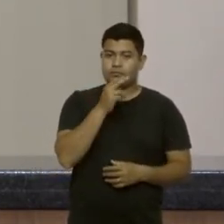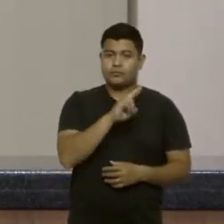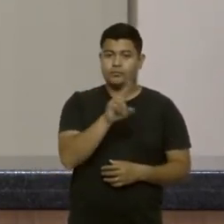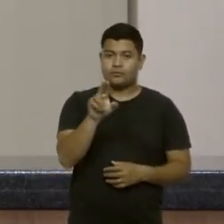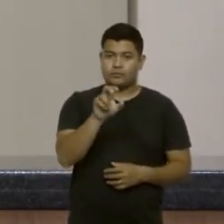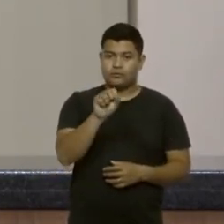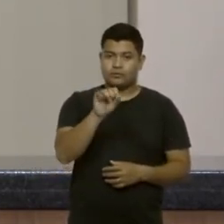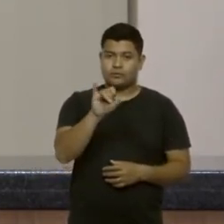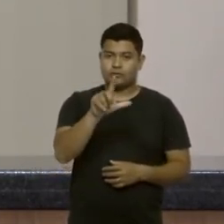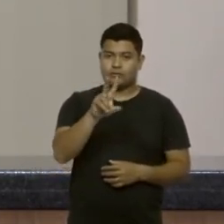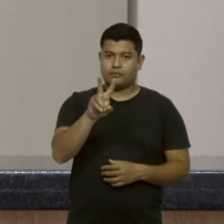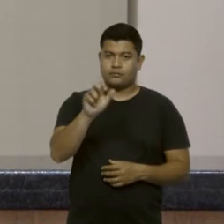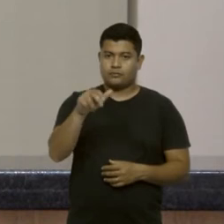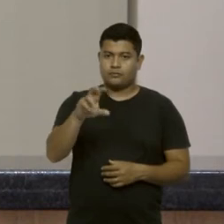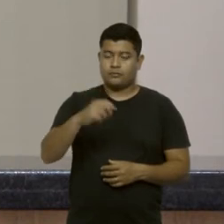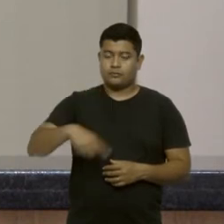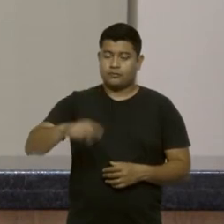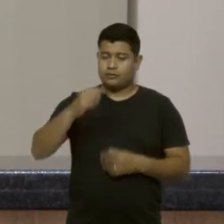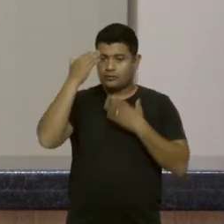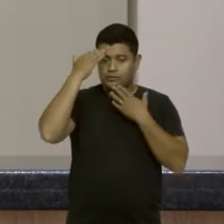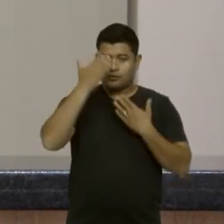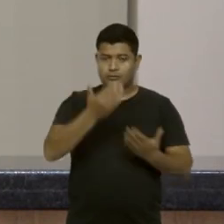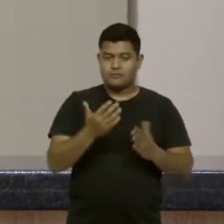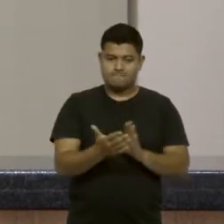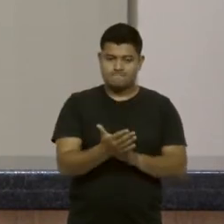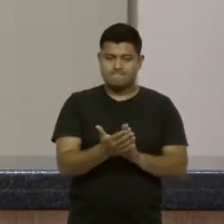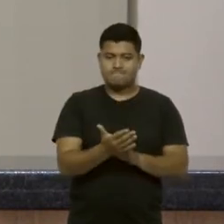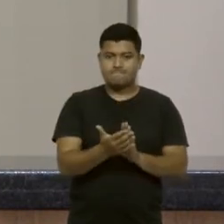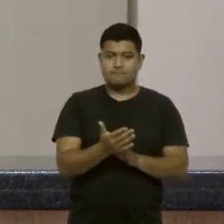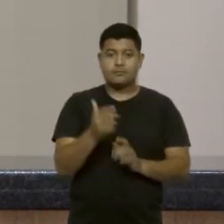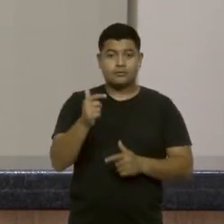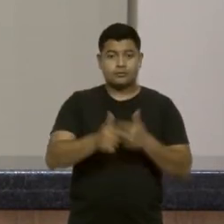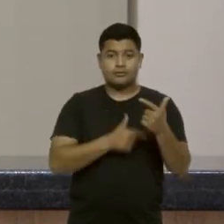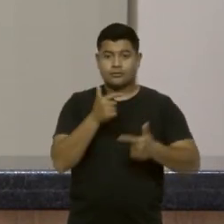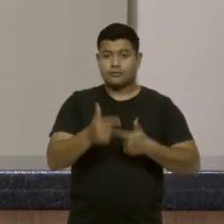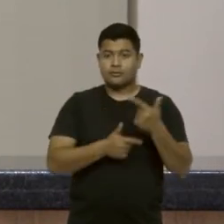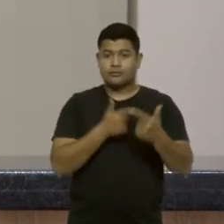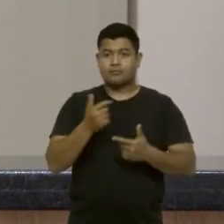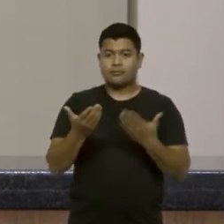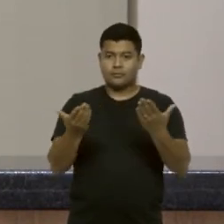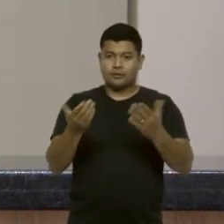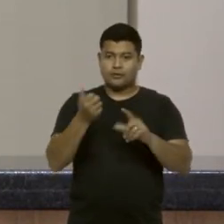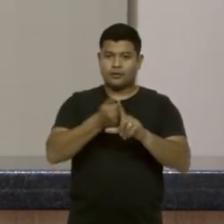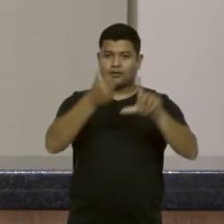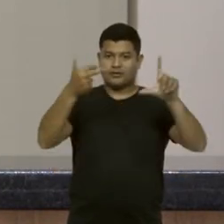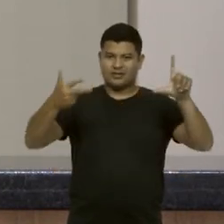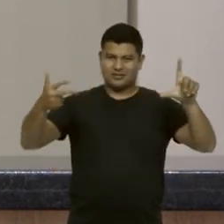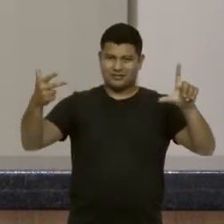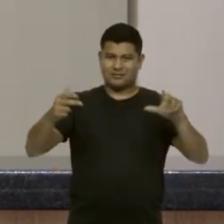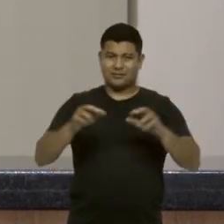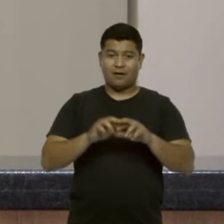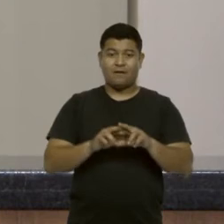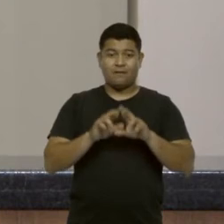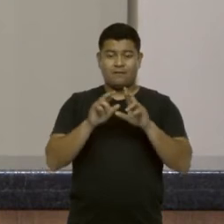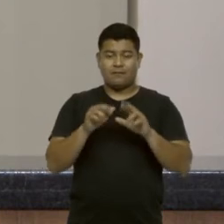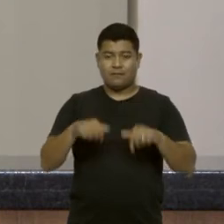nós agradecemos e parabenizamos pelo trabalho na imprensa no nosso Estado,